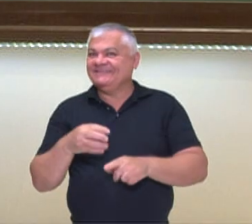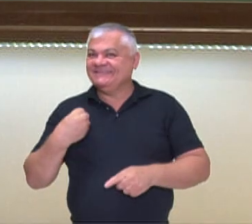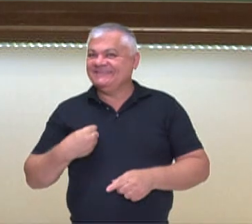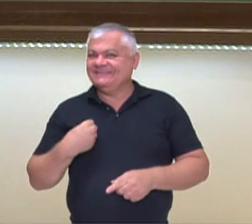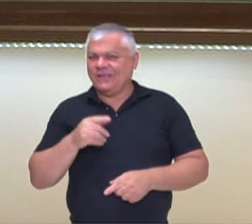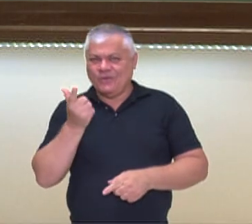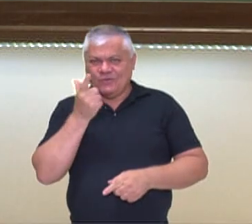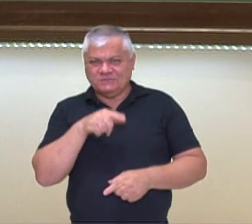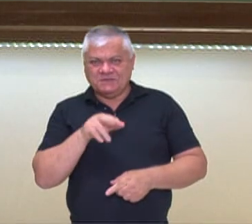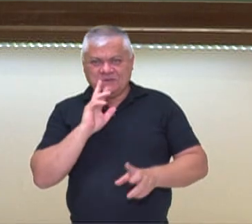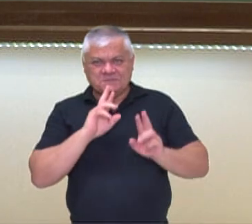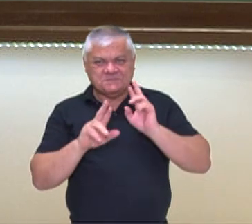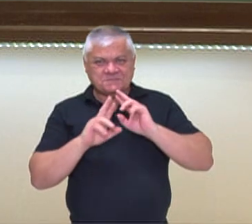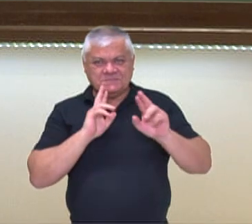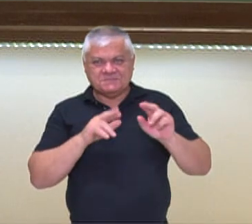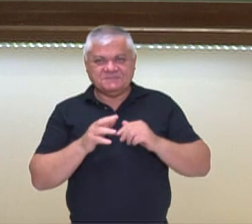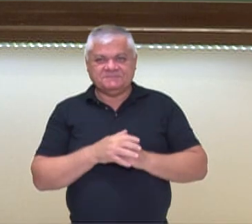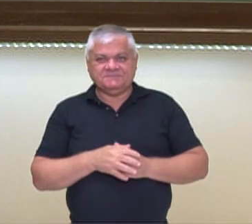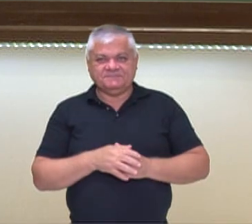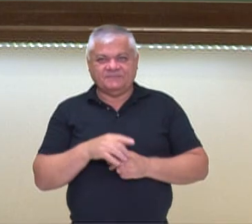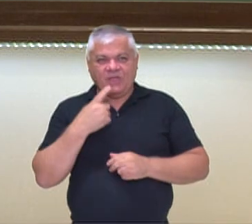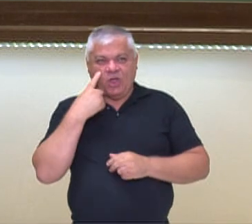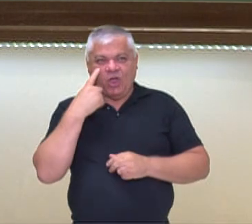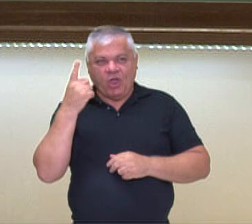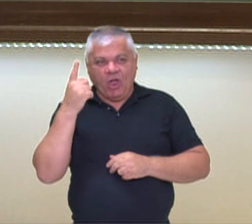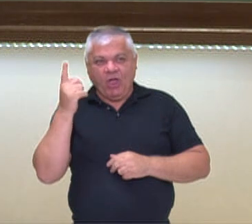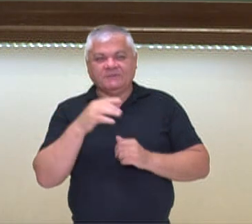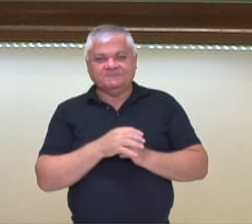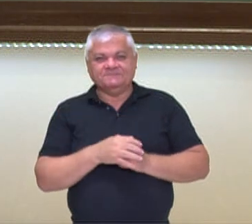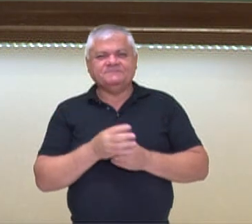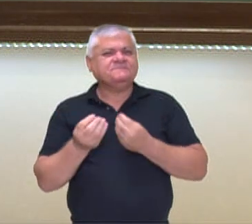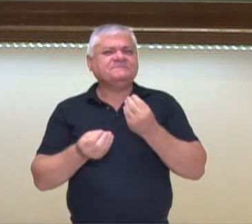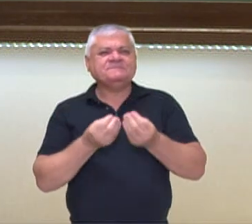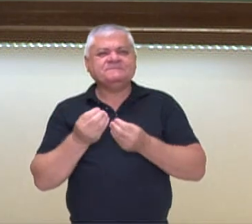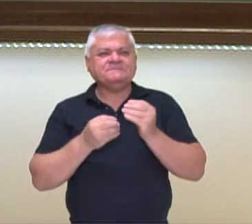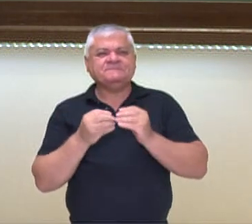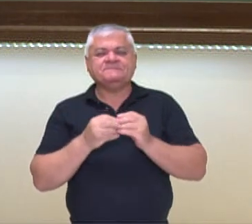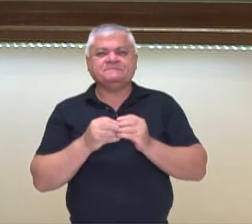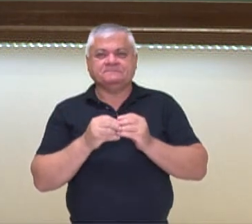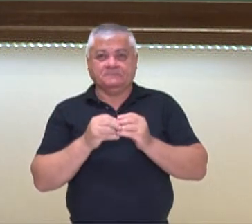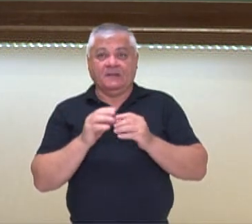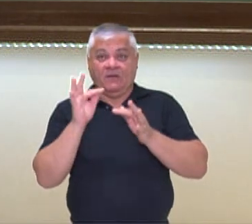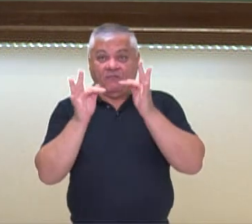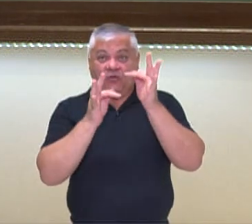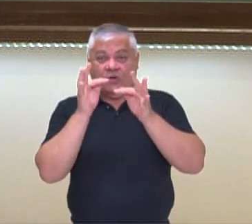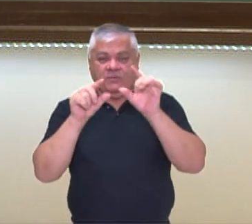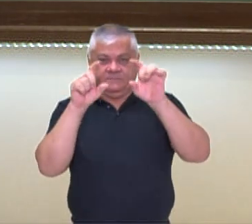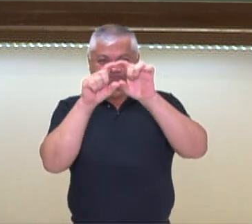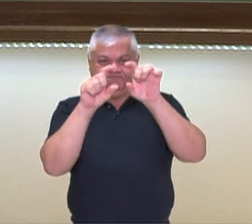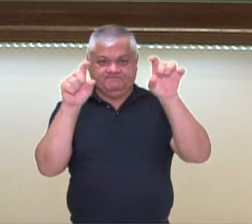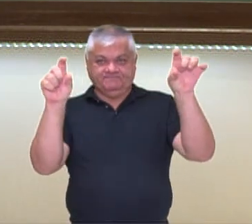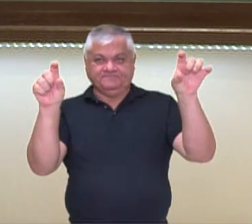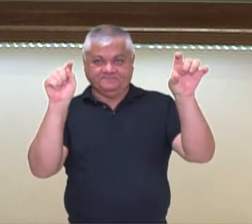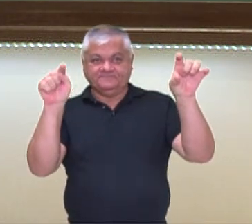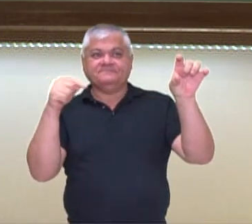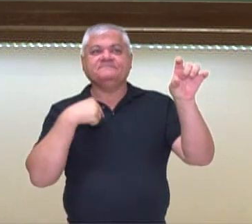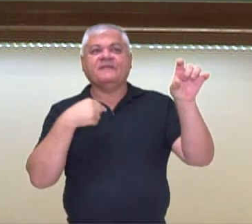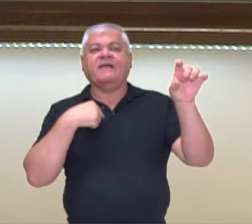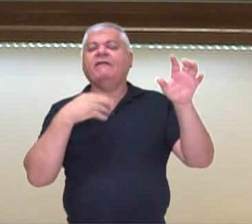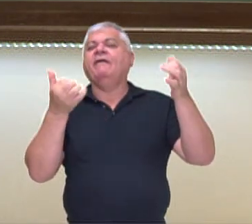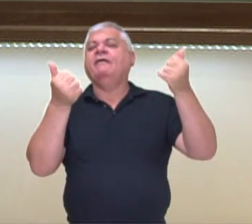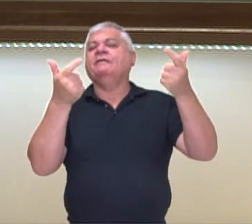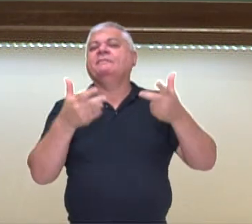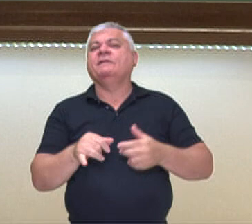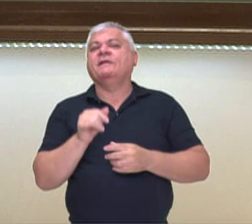Conseguiram resolver? Então vejam, aqui nós temos a equação e o exercício nos diz que no produto já se inicia com o